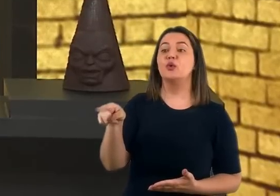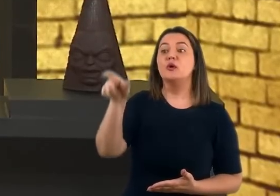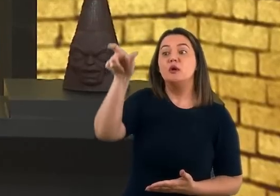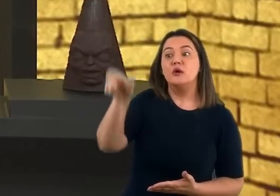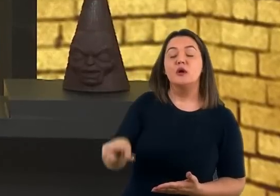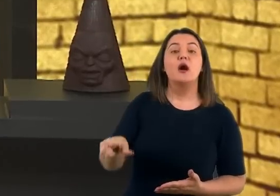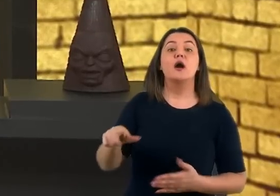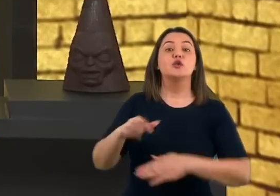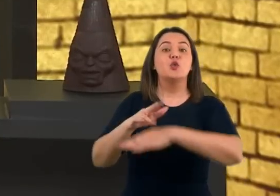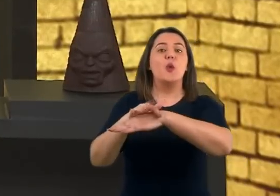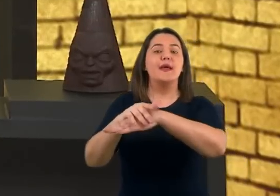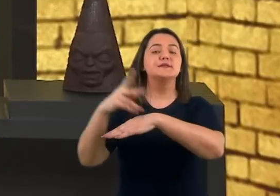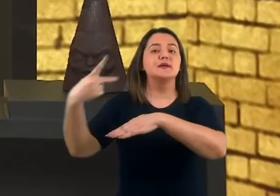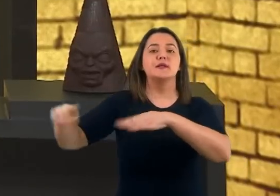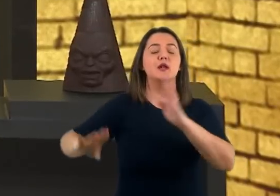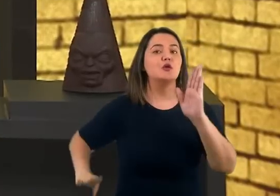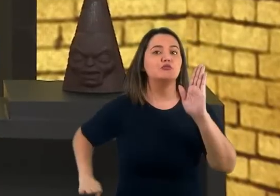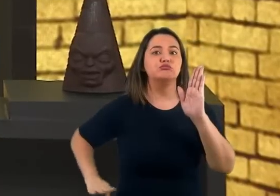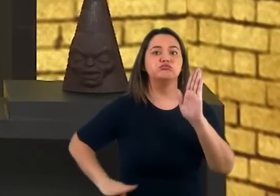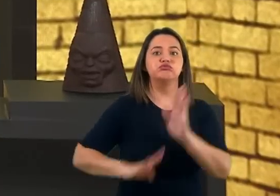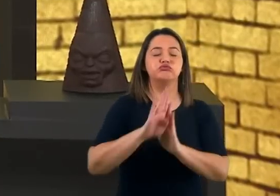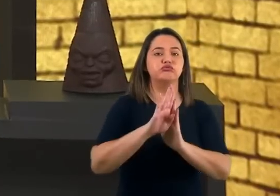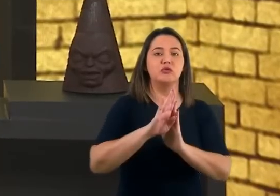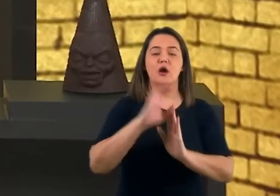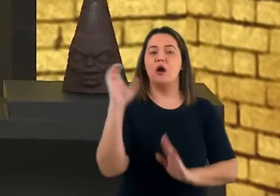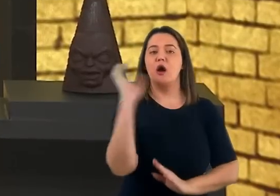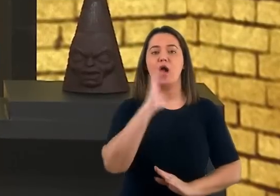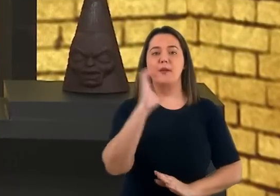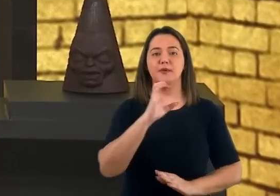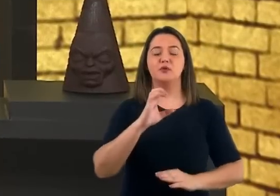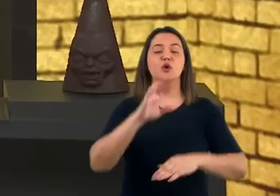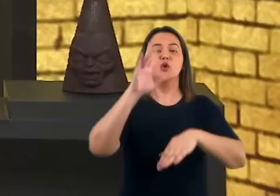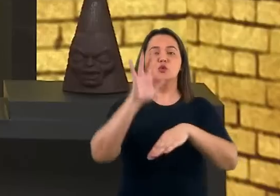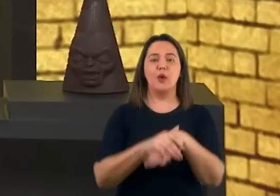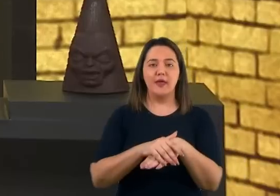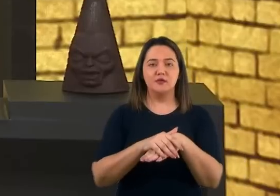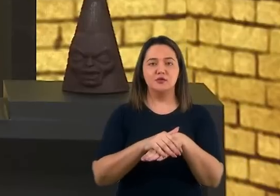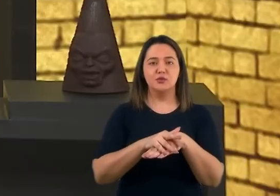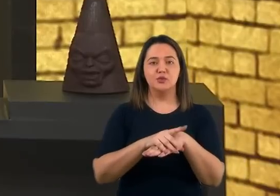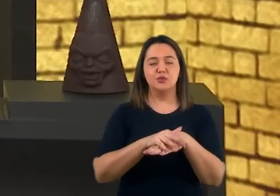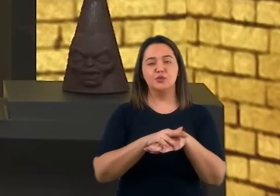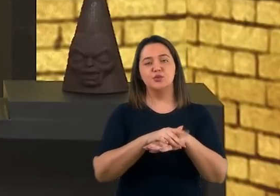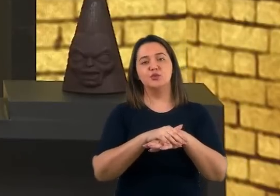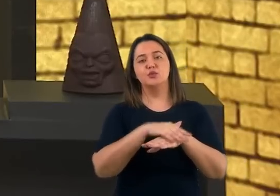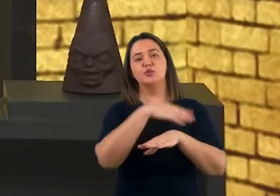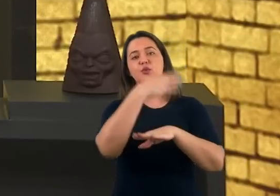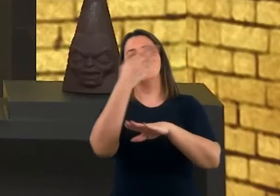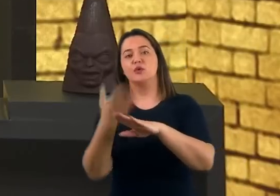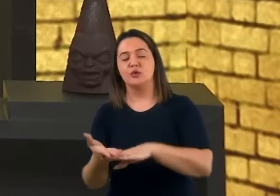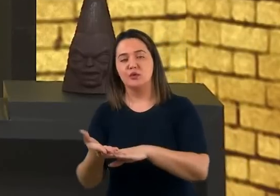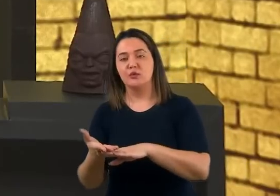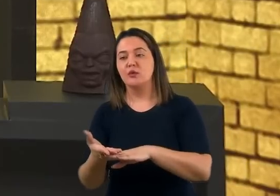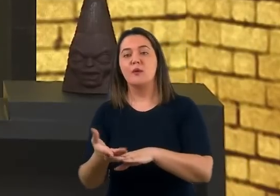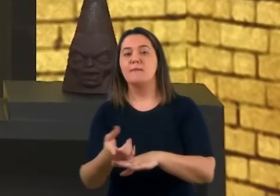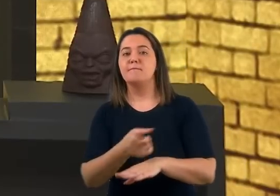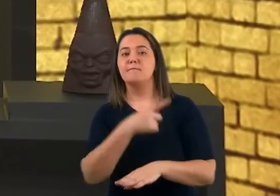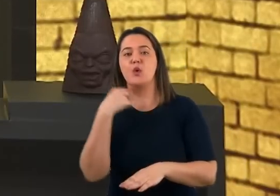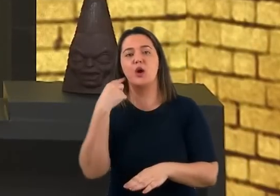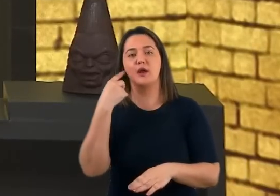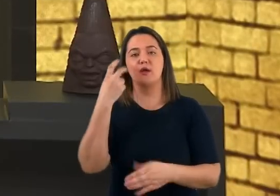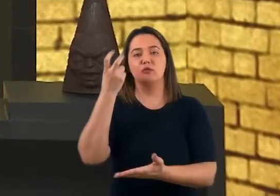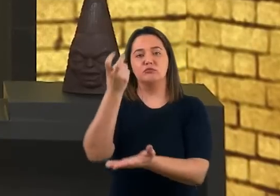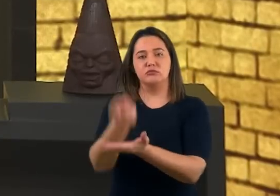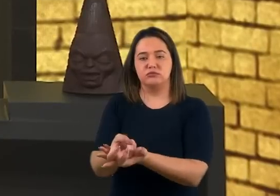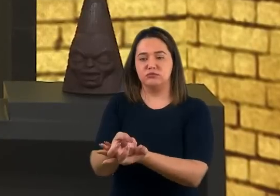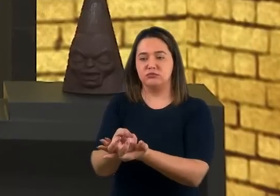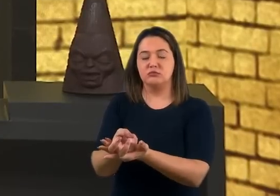o agravamento gradual das condições de saúde do líder Alexandre até o final, quando ele acabou por